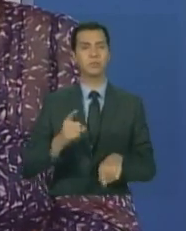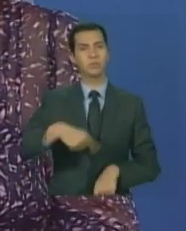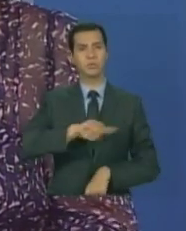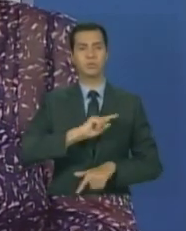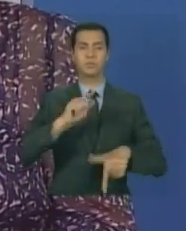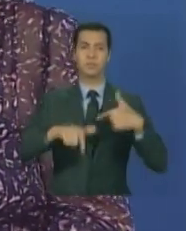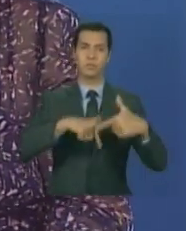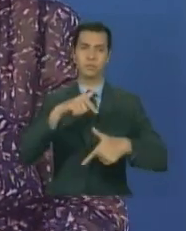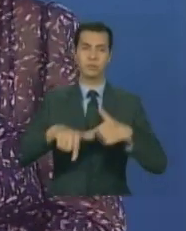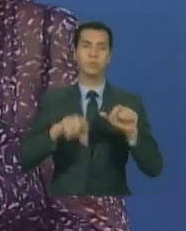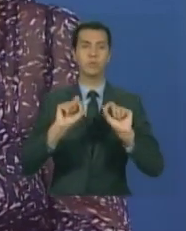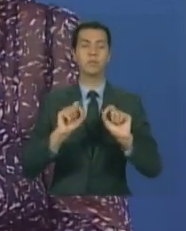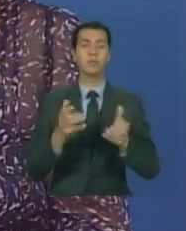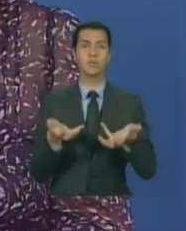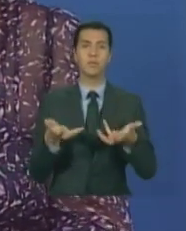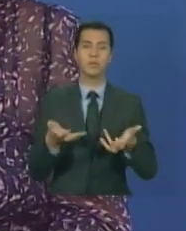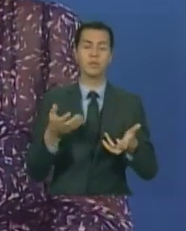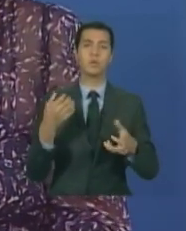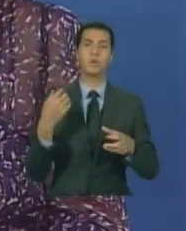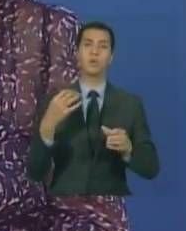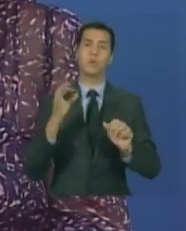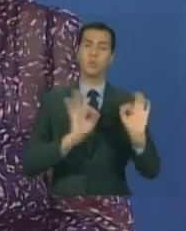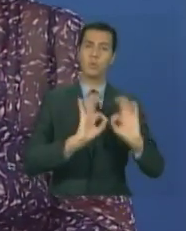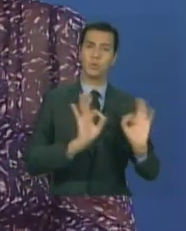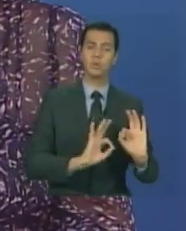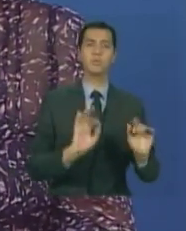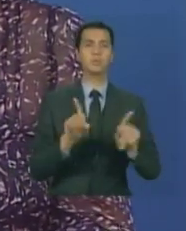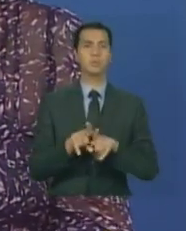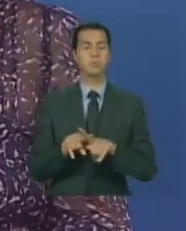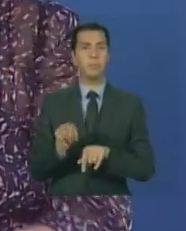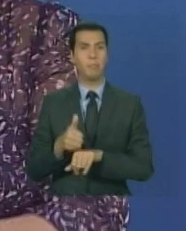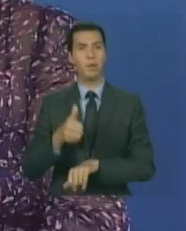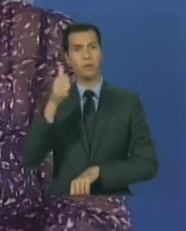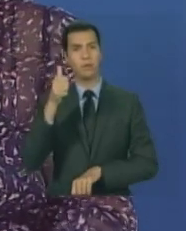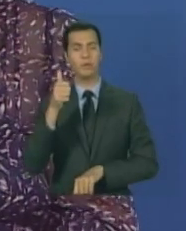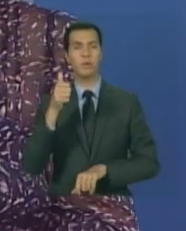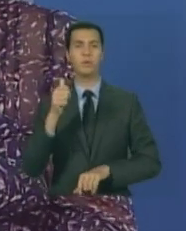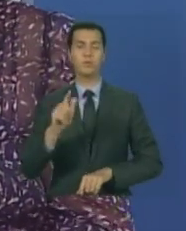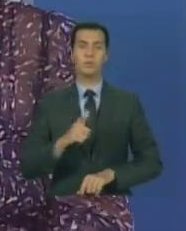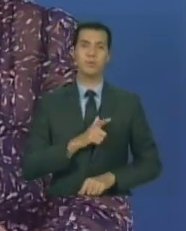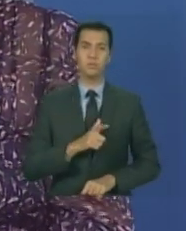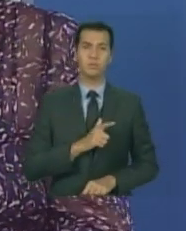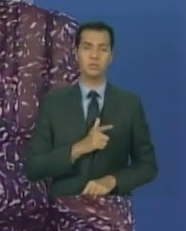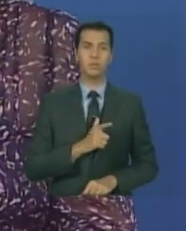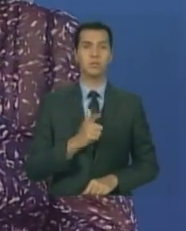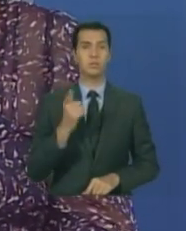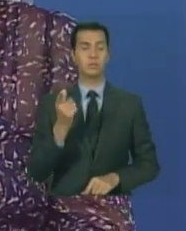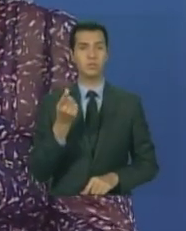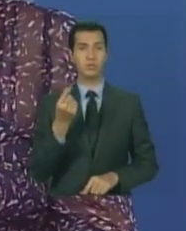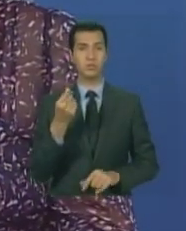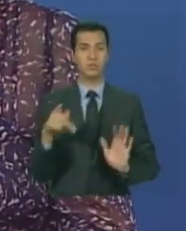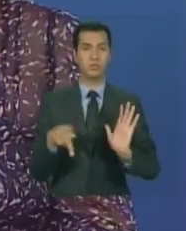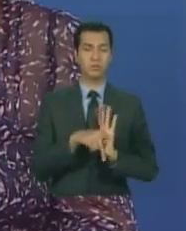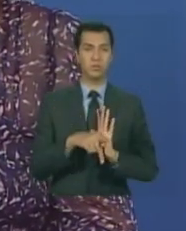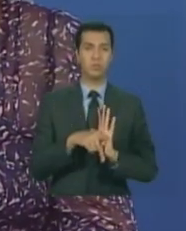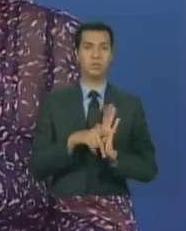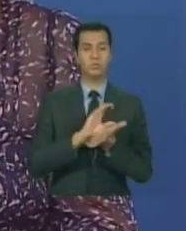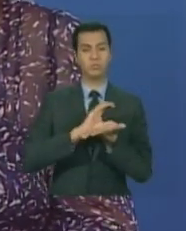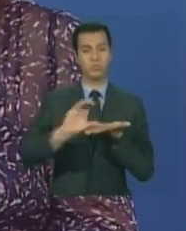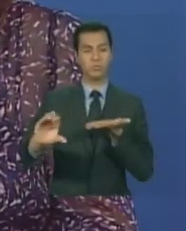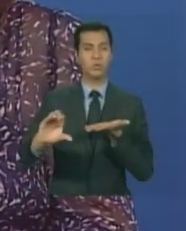as perspectivas de construção, de aprimoramento, com recursos de capital para fazer investimentos